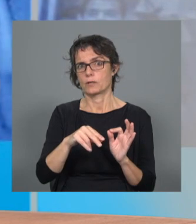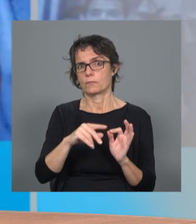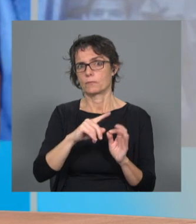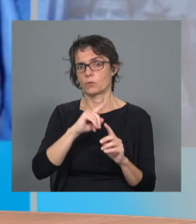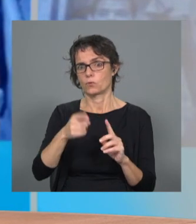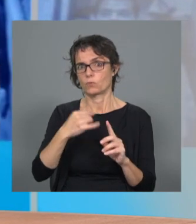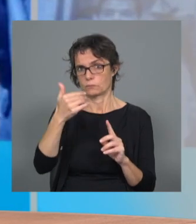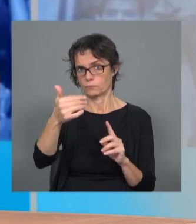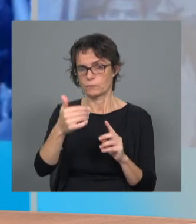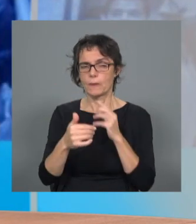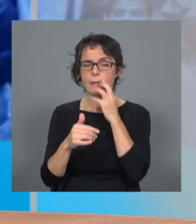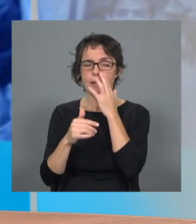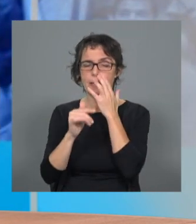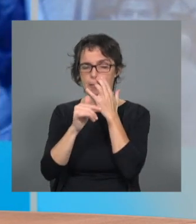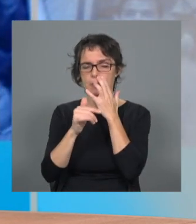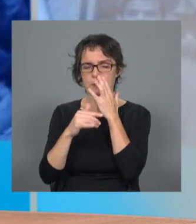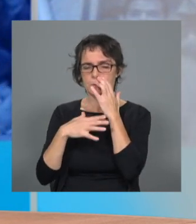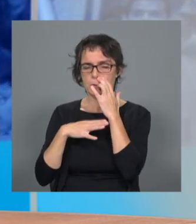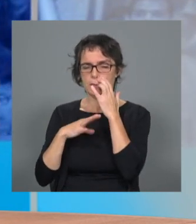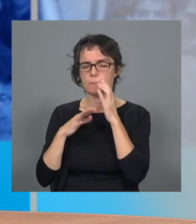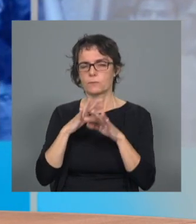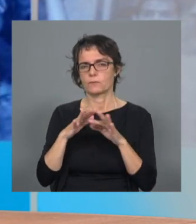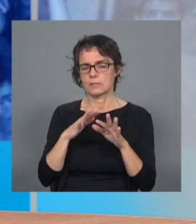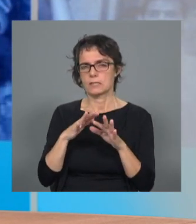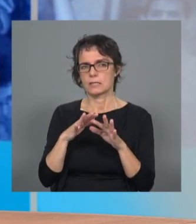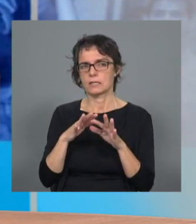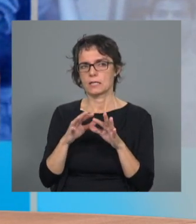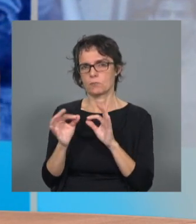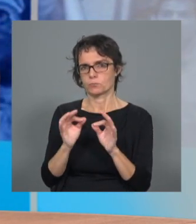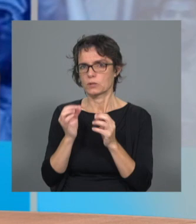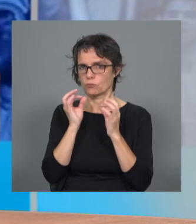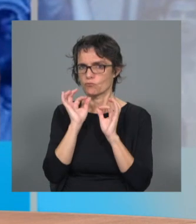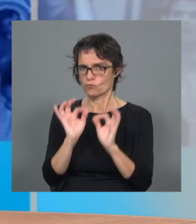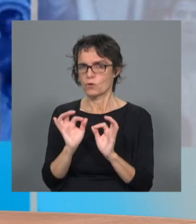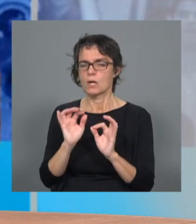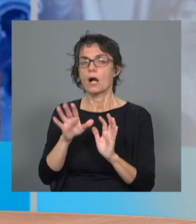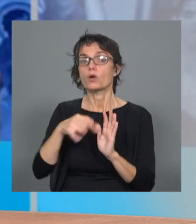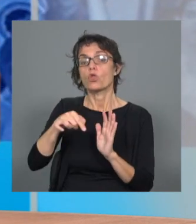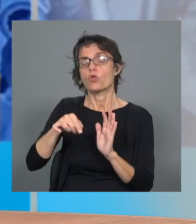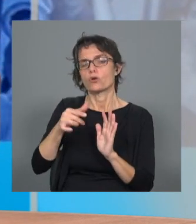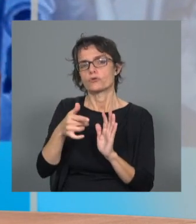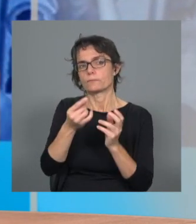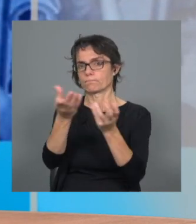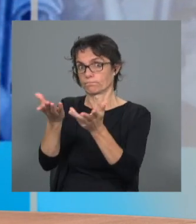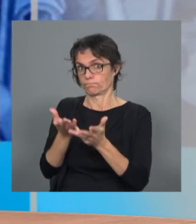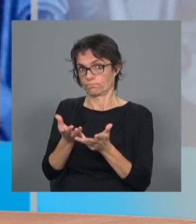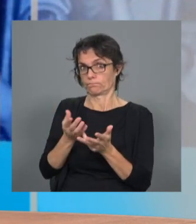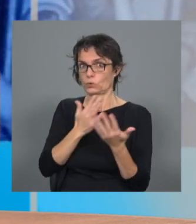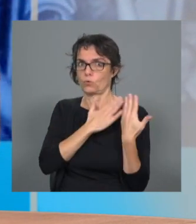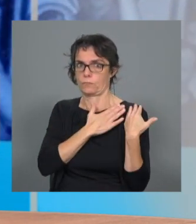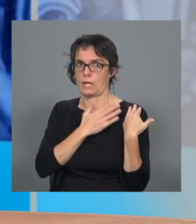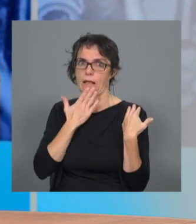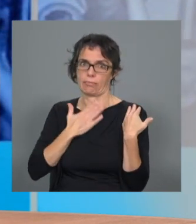E também é uma dimensão que temos presente na nossa dinâmica. O facto de sermos diocese de acolhimento traz, claro, aqui